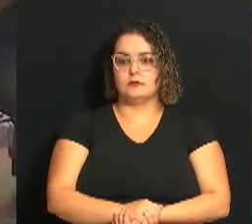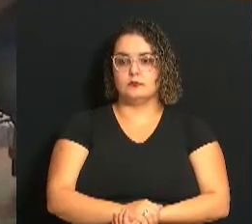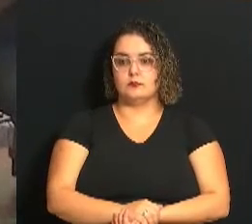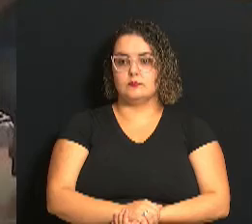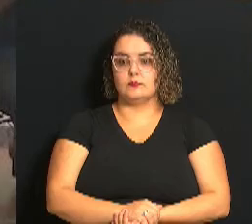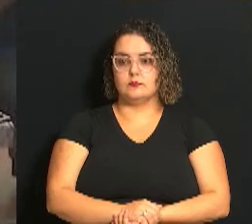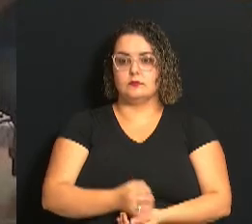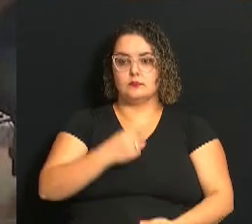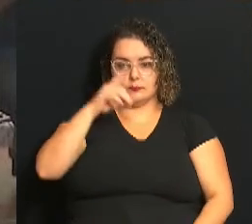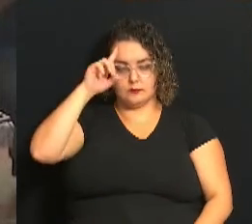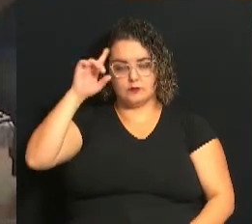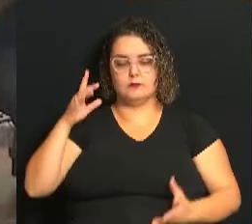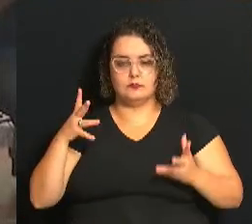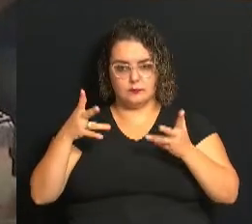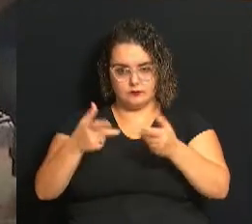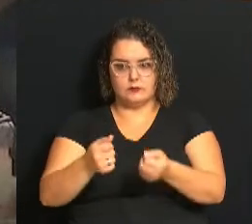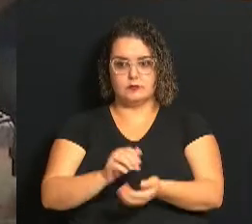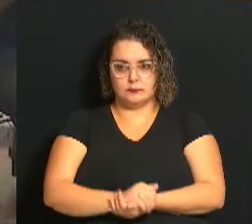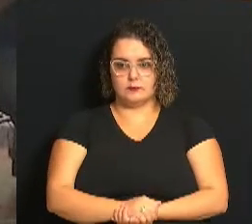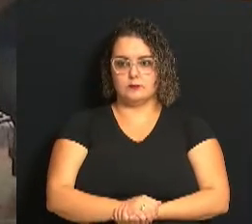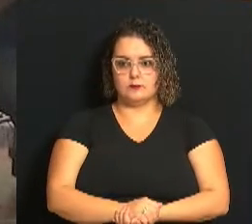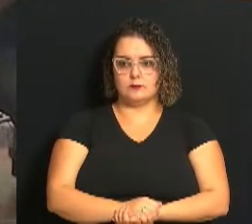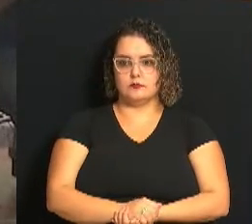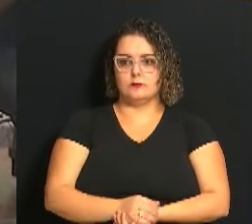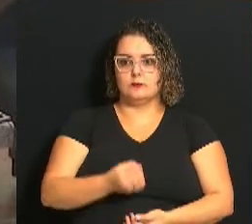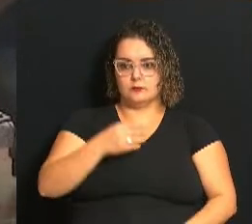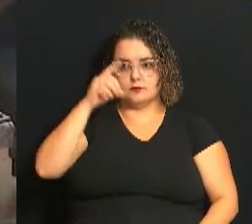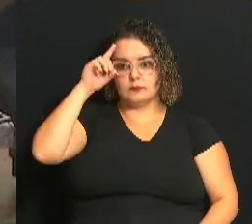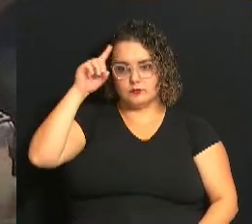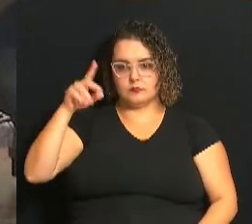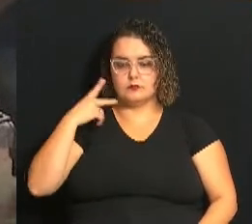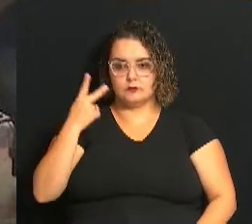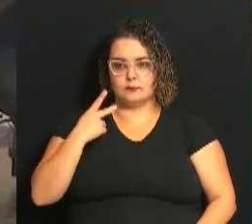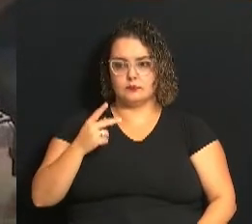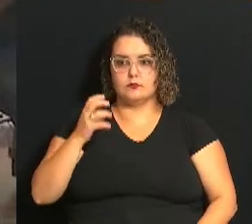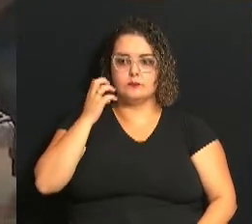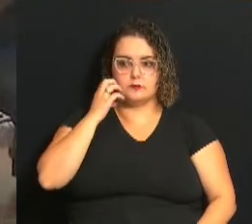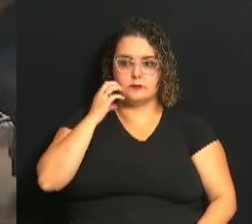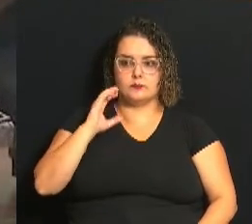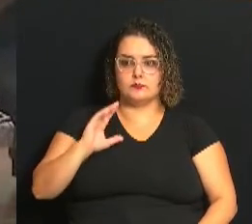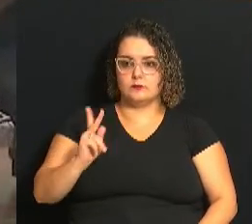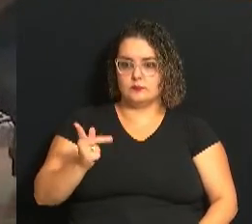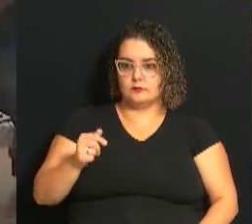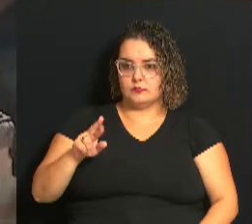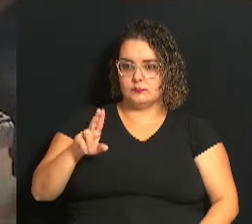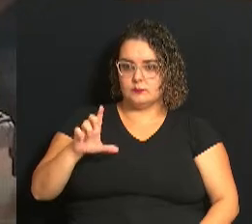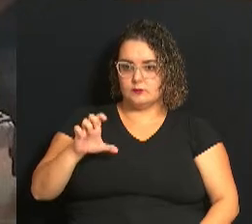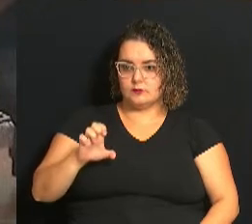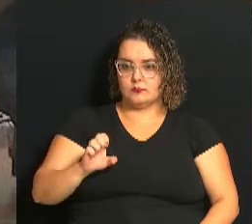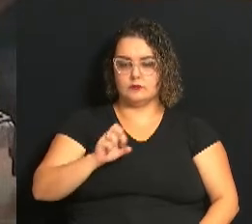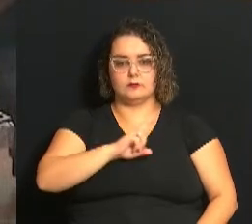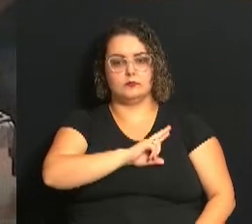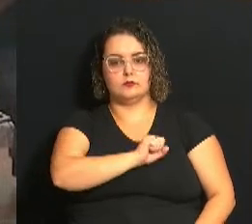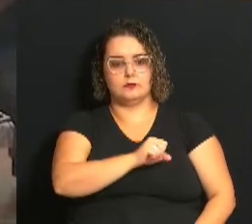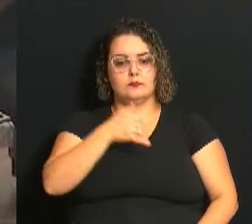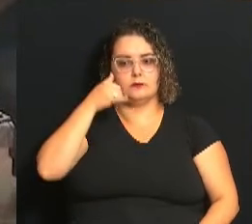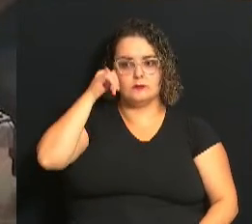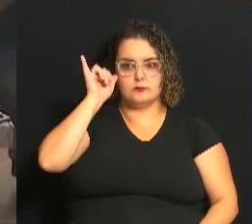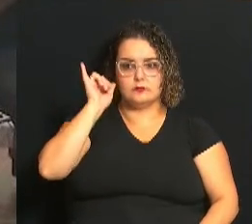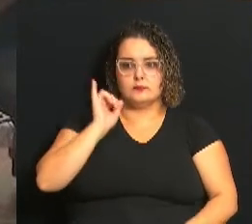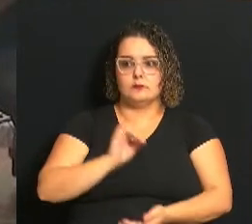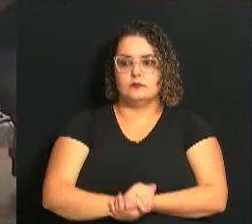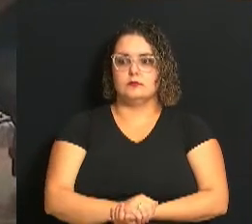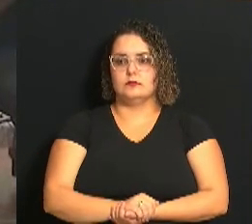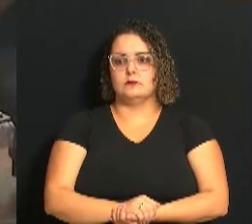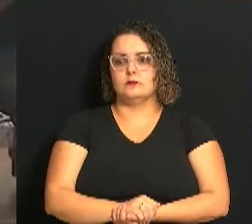Bom dia a todos. Bom dia, vereador Igor, Charles, vereador Rossini, Paulo Búfalo e